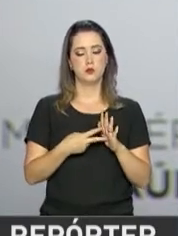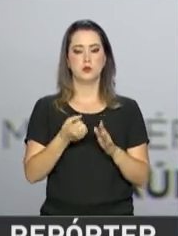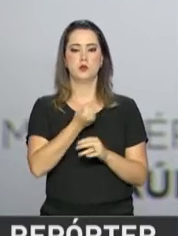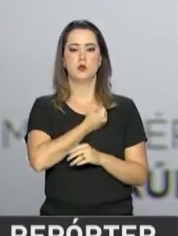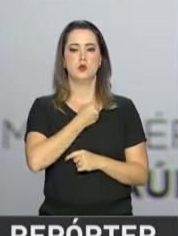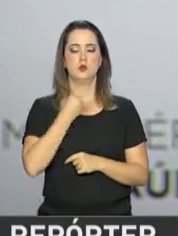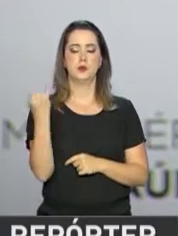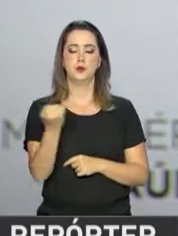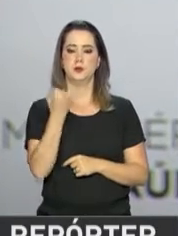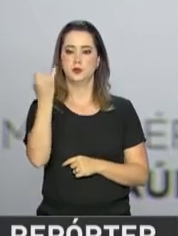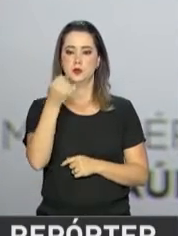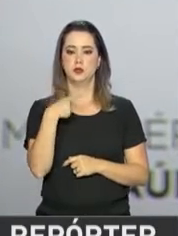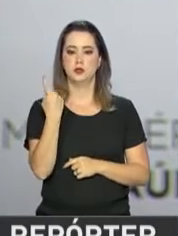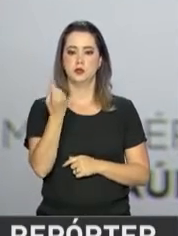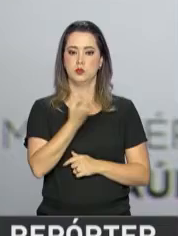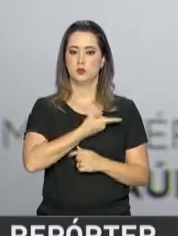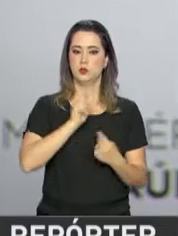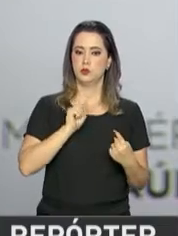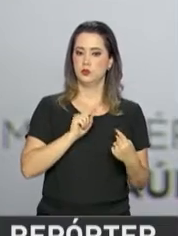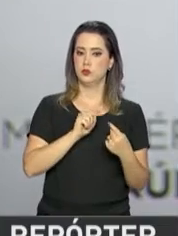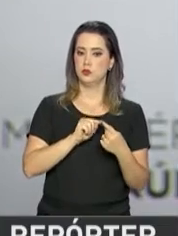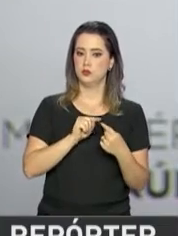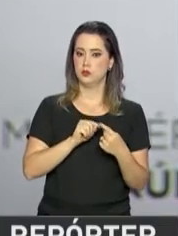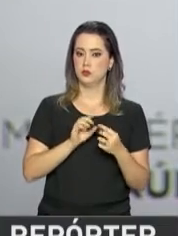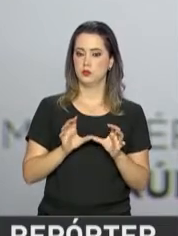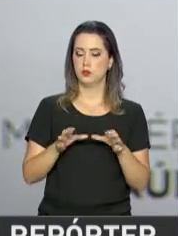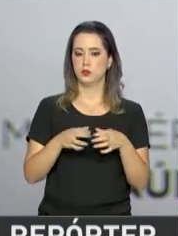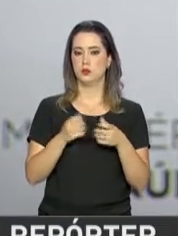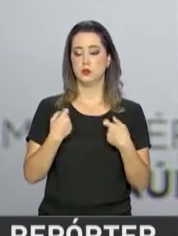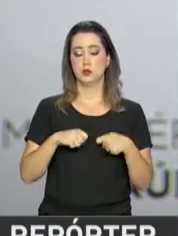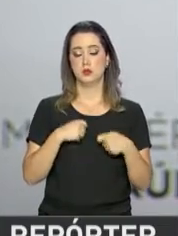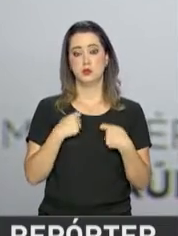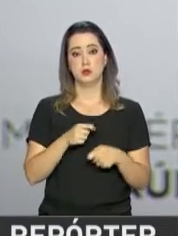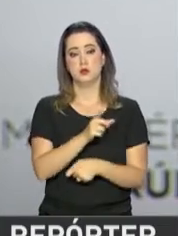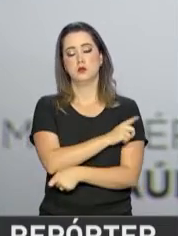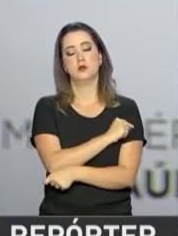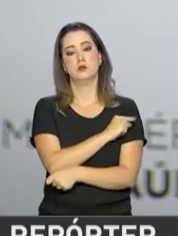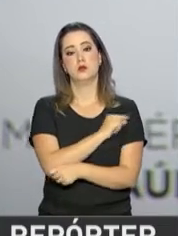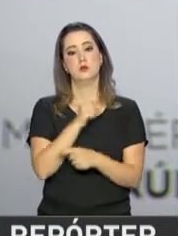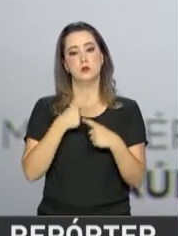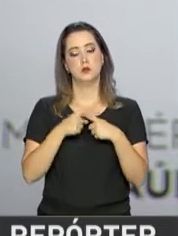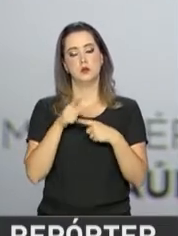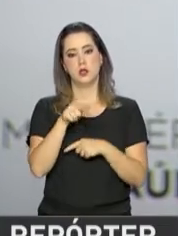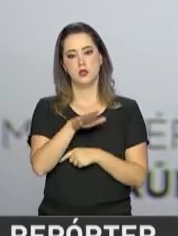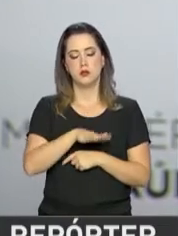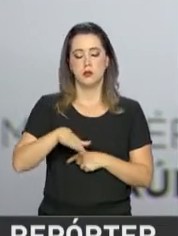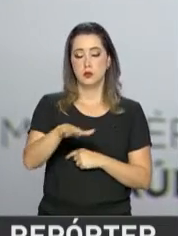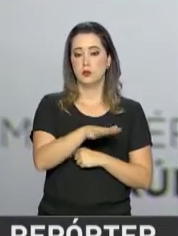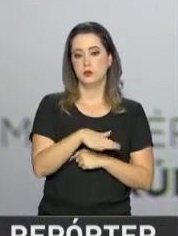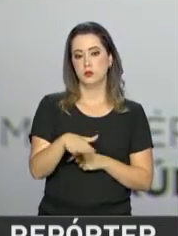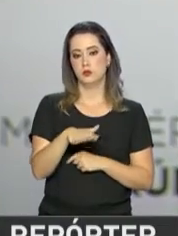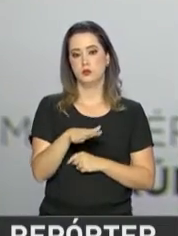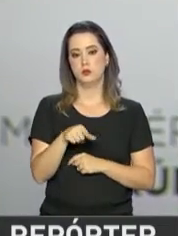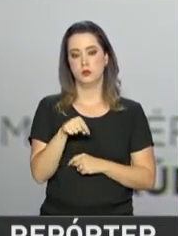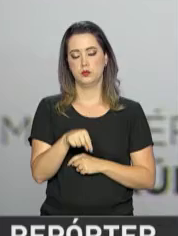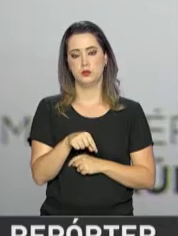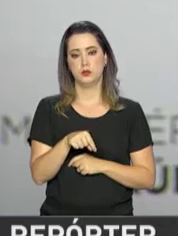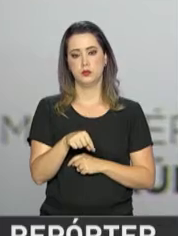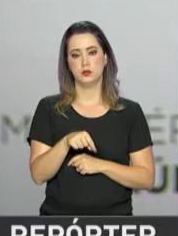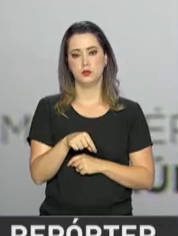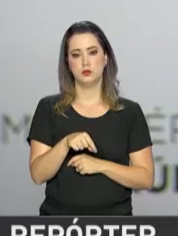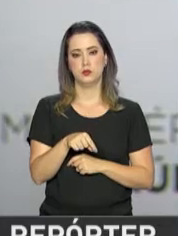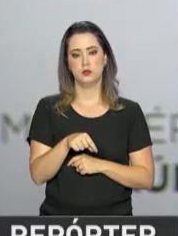significativo da nossa do nosso público alvo porque essas são as pessoas com uma